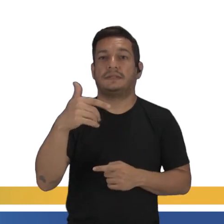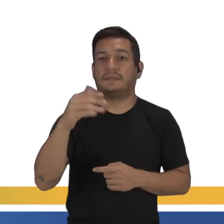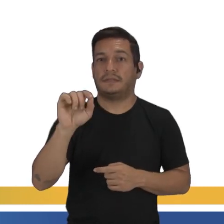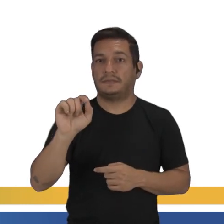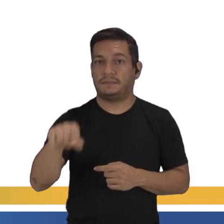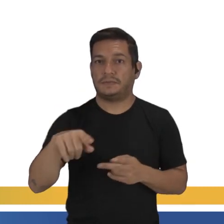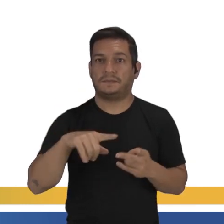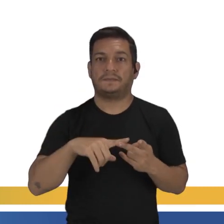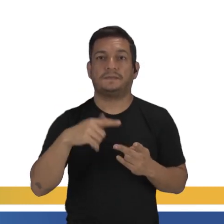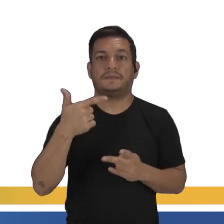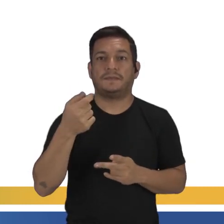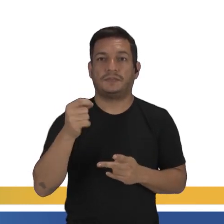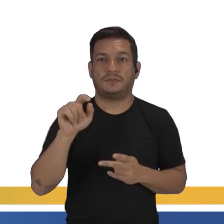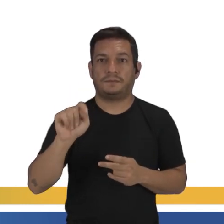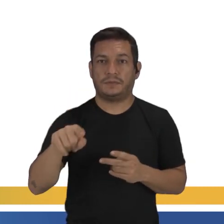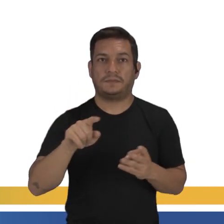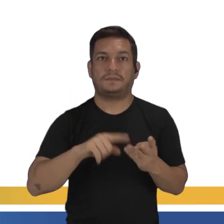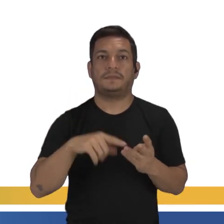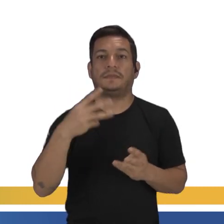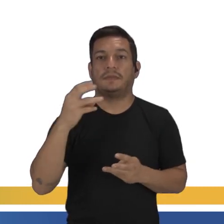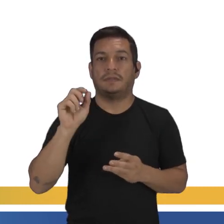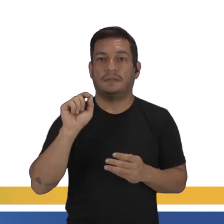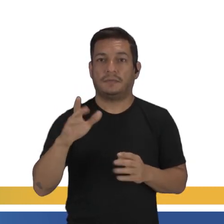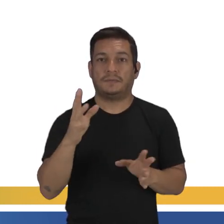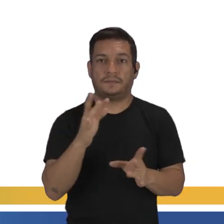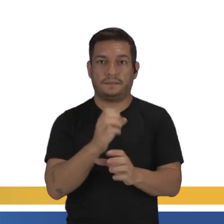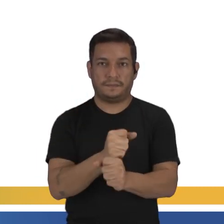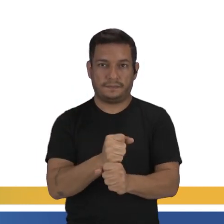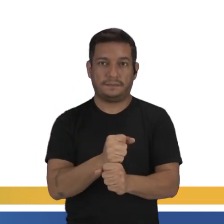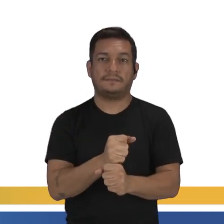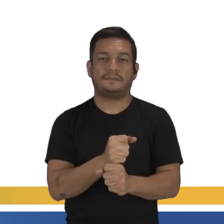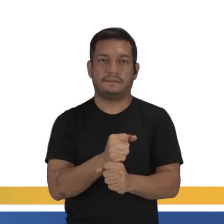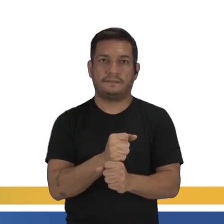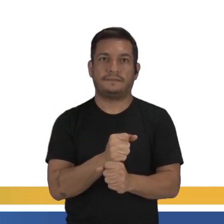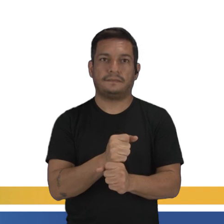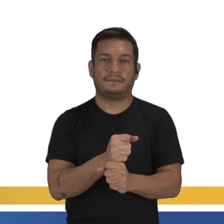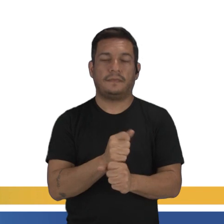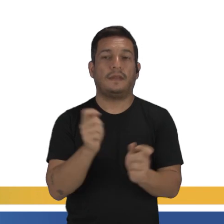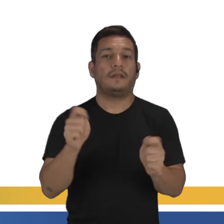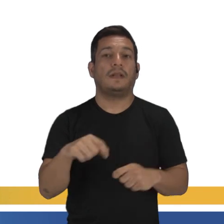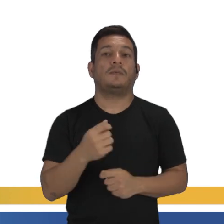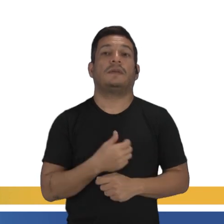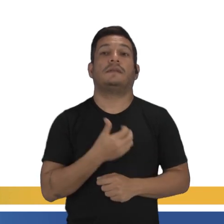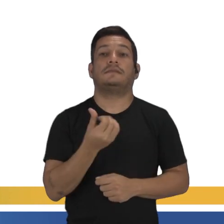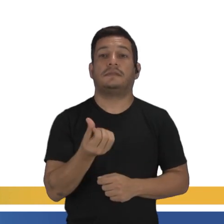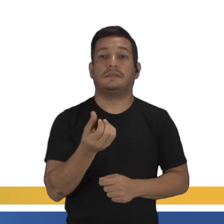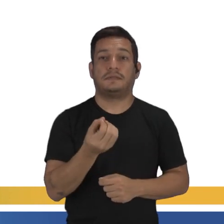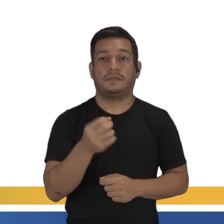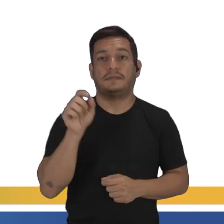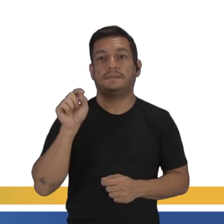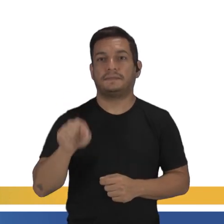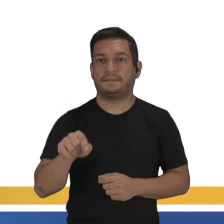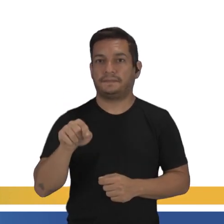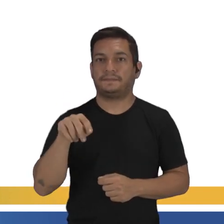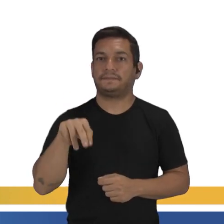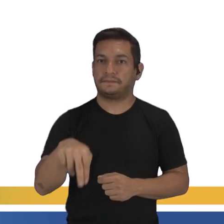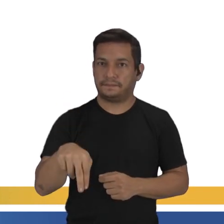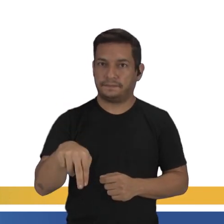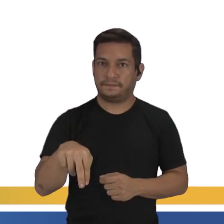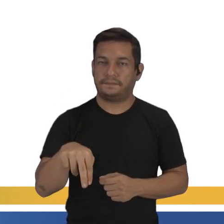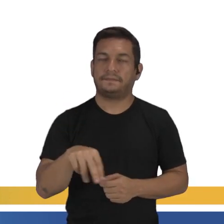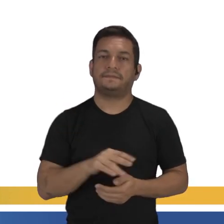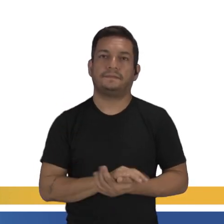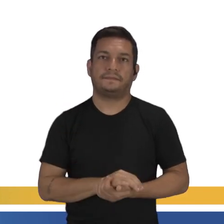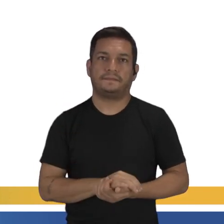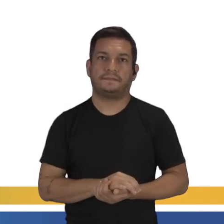igual a 10.000, mais 20.000, mais 30.000. Então, somando esses valores, nós chegamos aí a um peso de